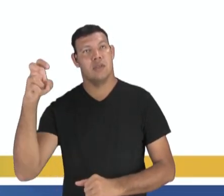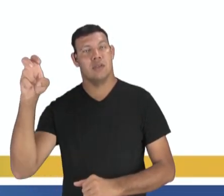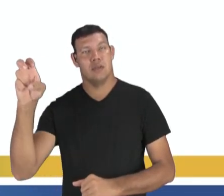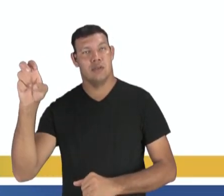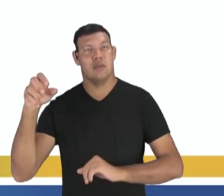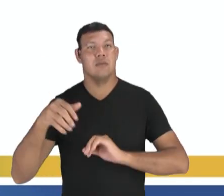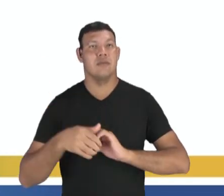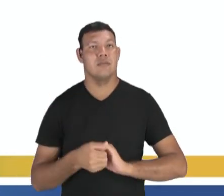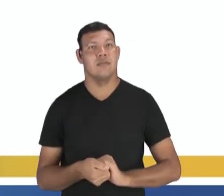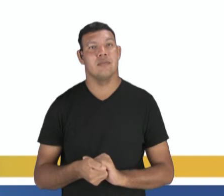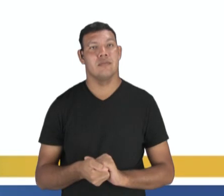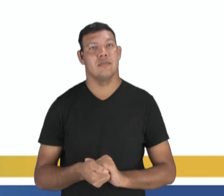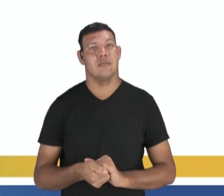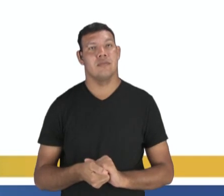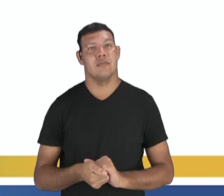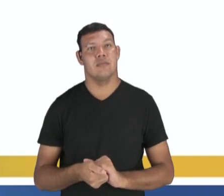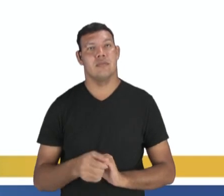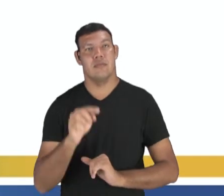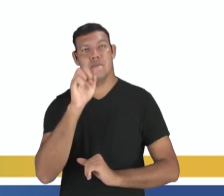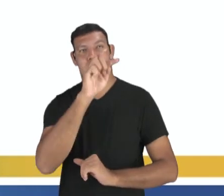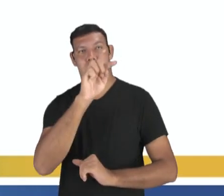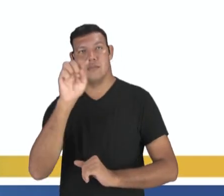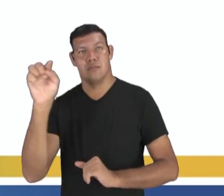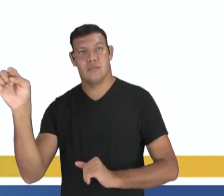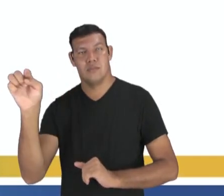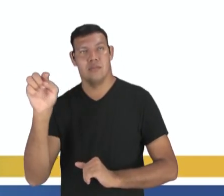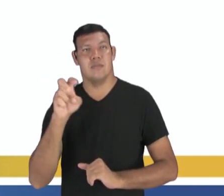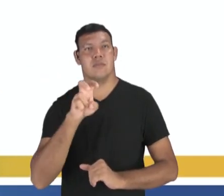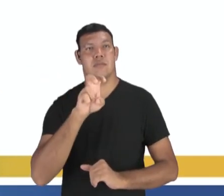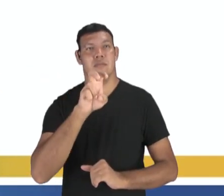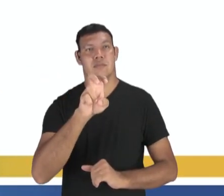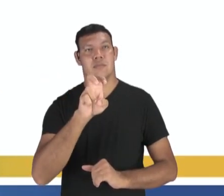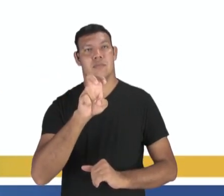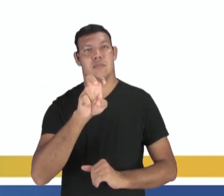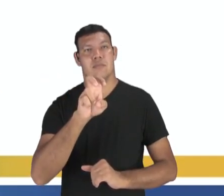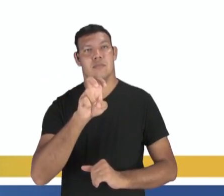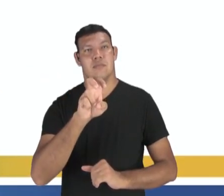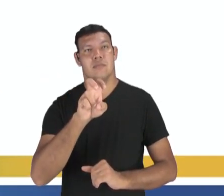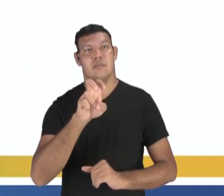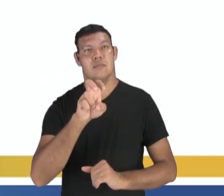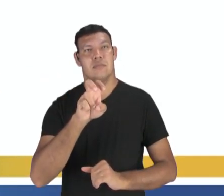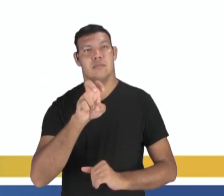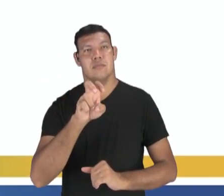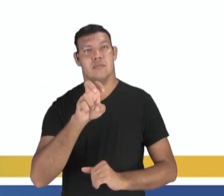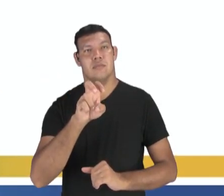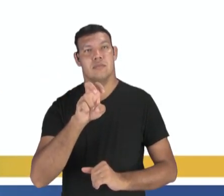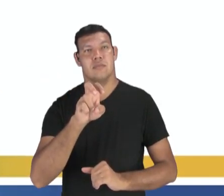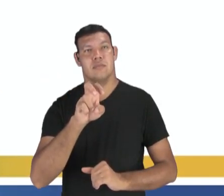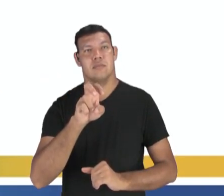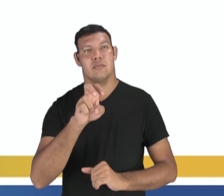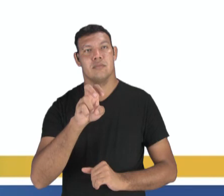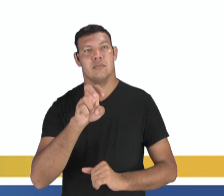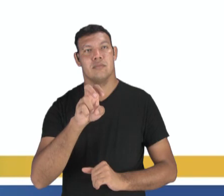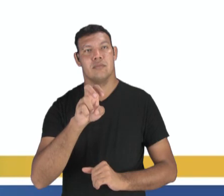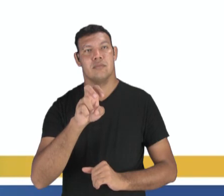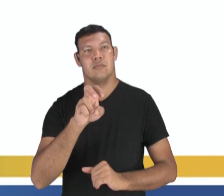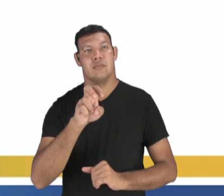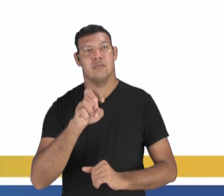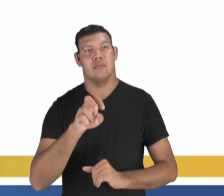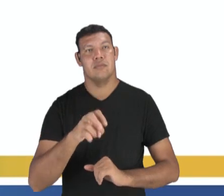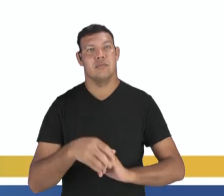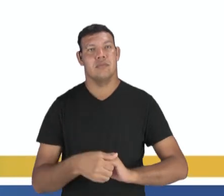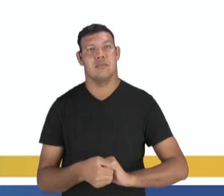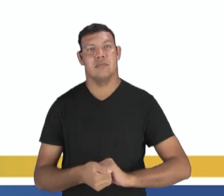nove vezes 8x sétimo vezes 6 vezes 5 fatorial sobre 5 fatorial